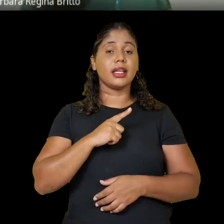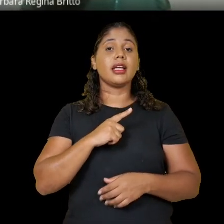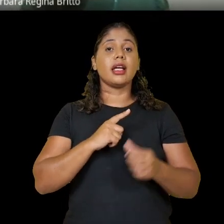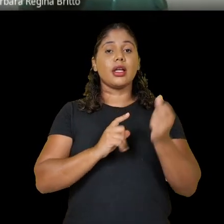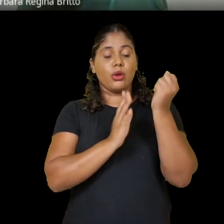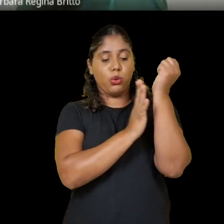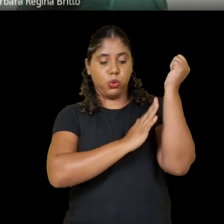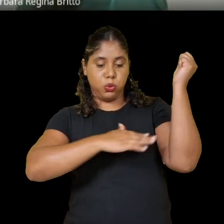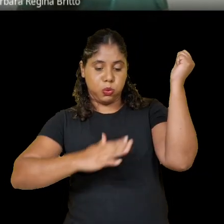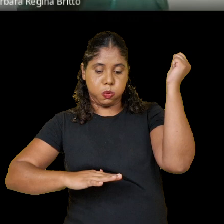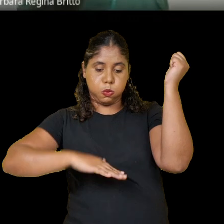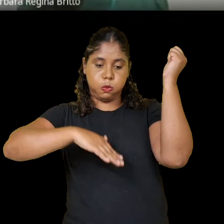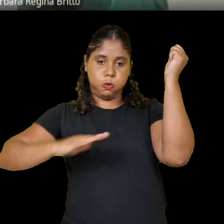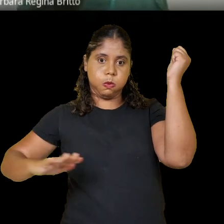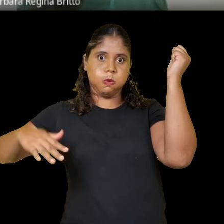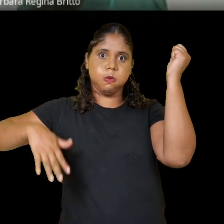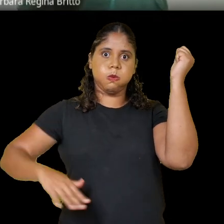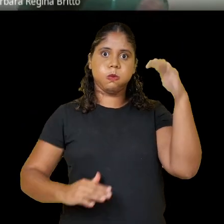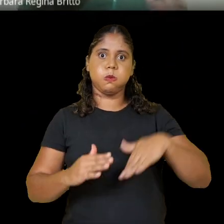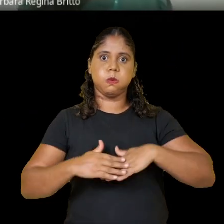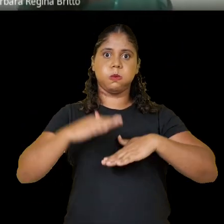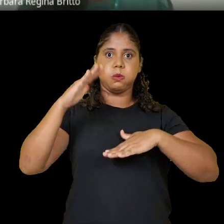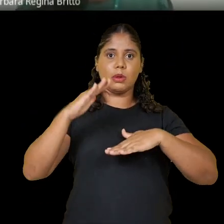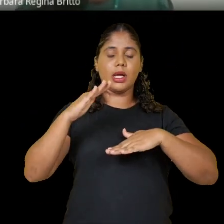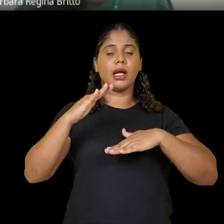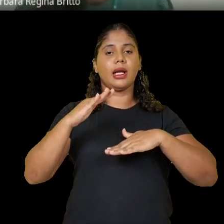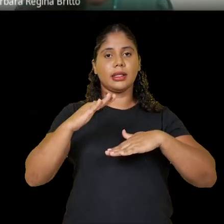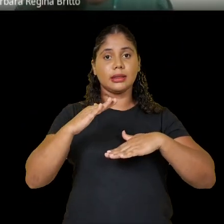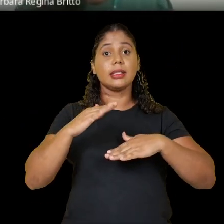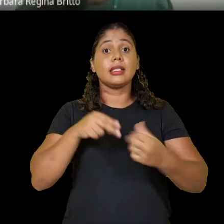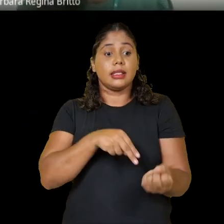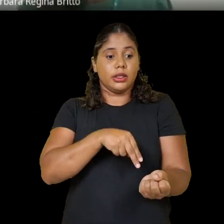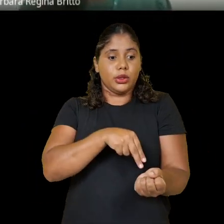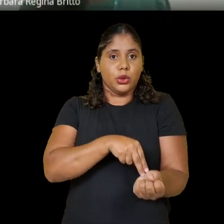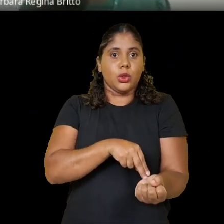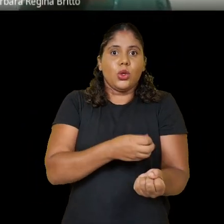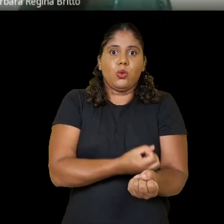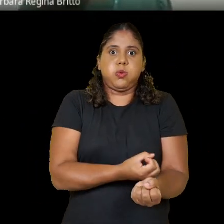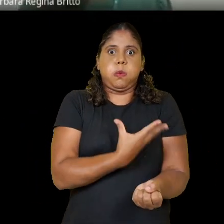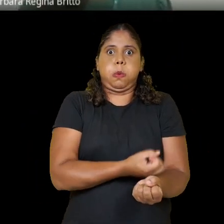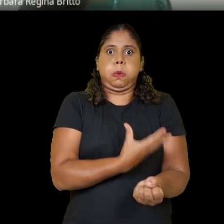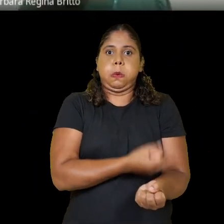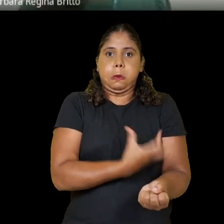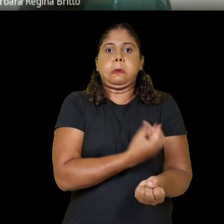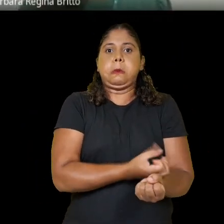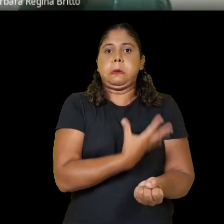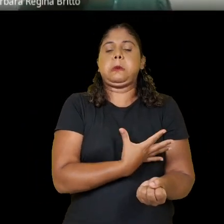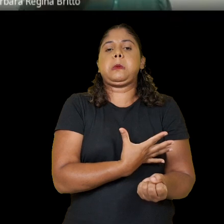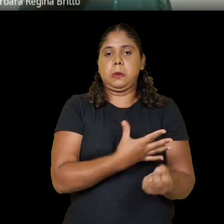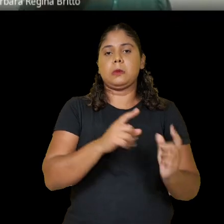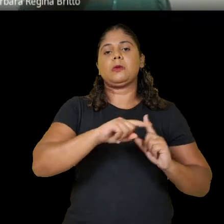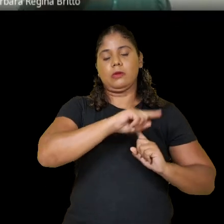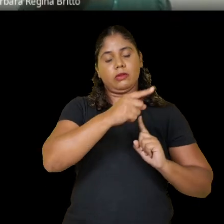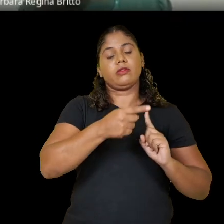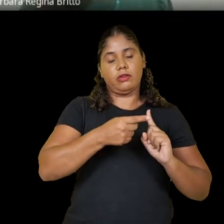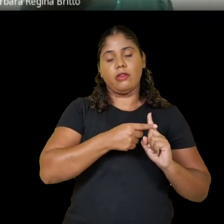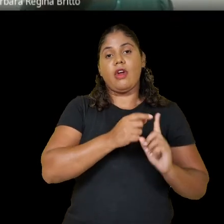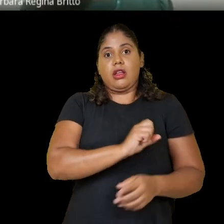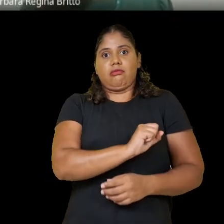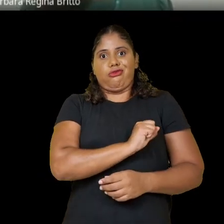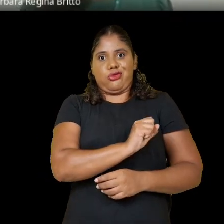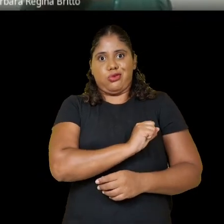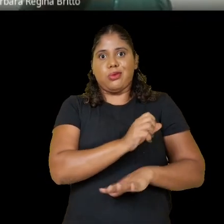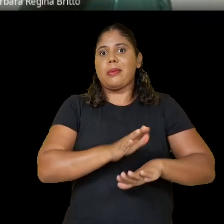além disso, a gente vai ter aumento da frequência cardíaca, tá? A gestante ela vai ter aumento do